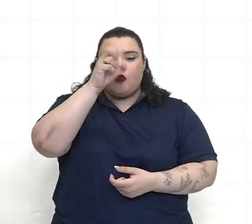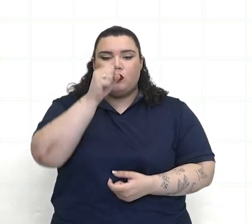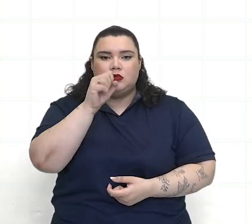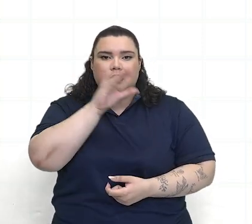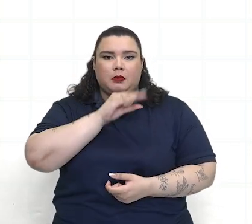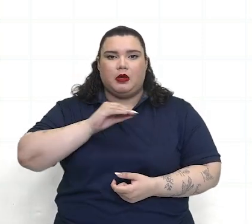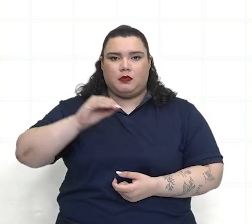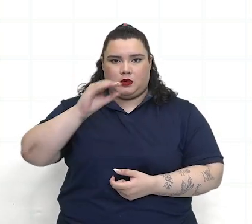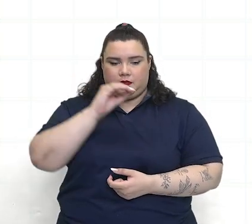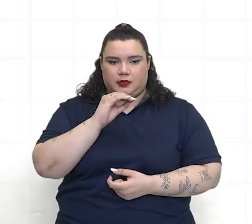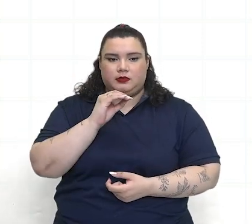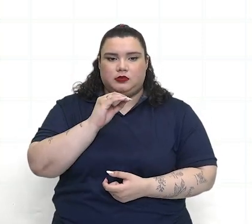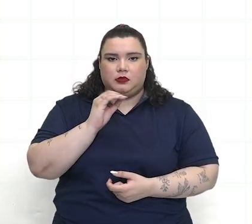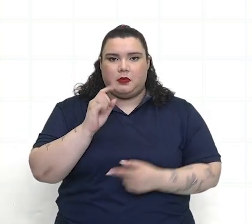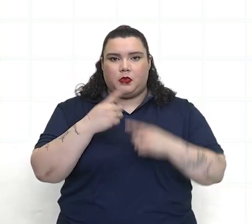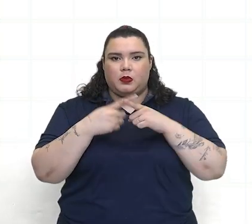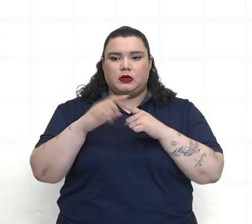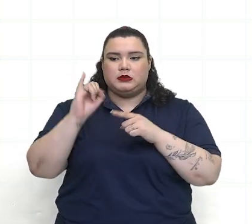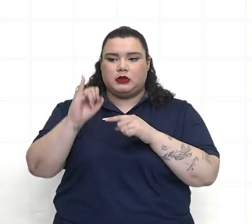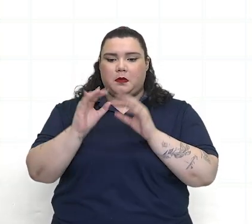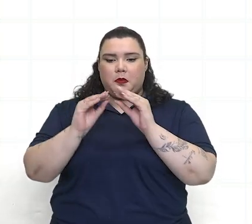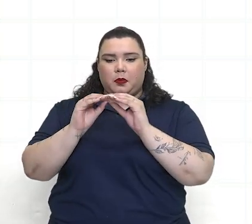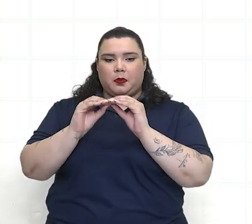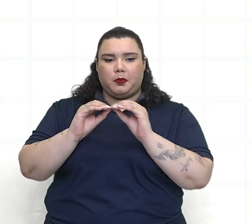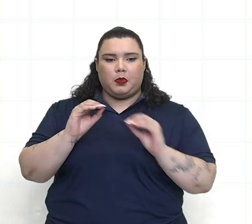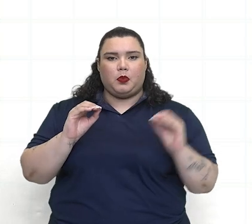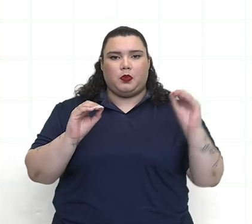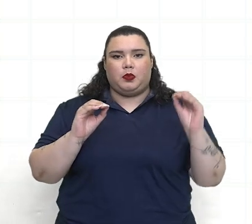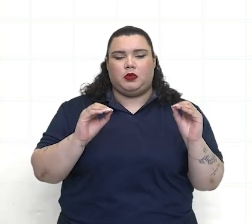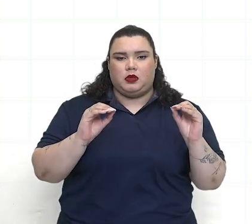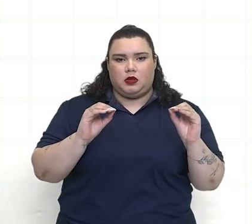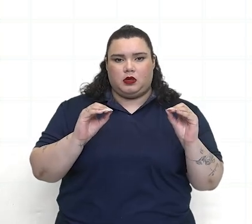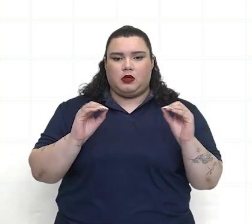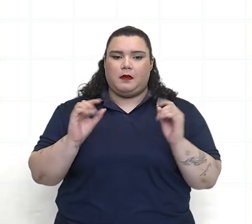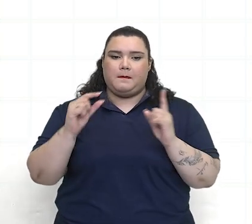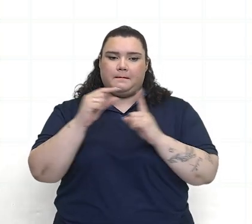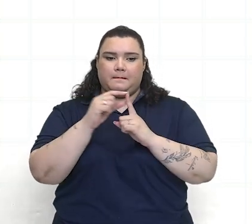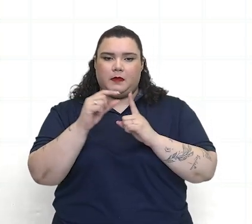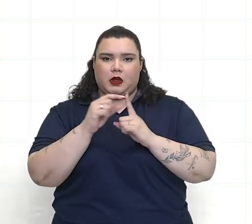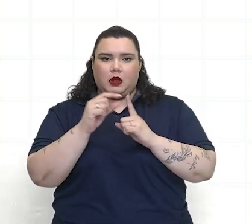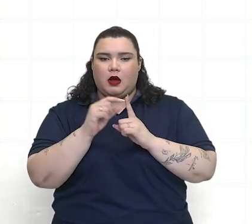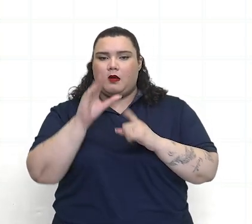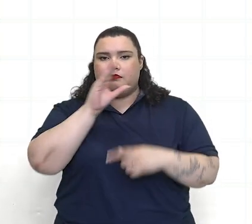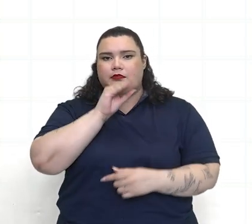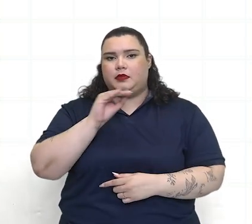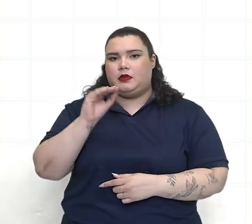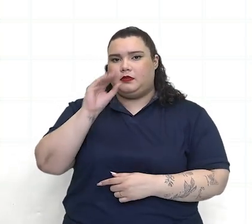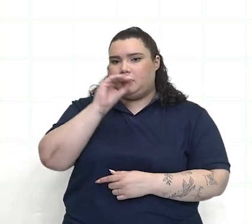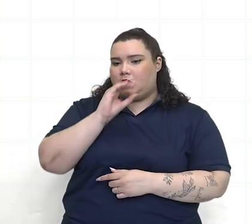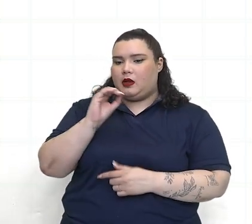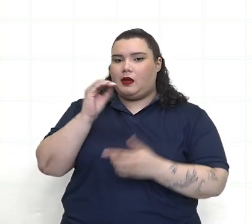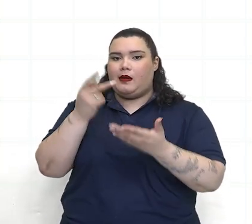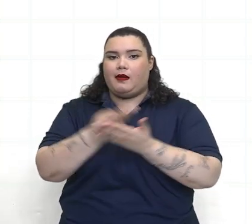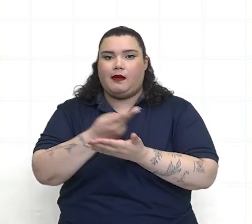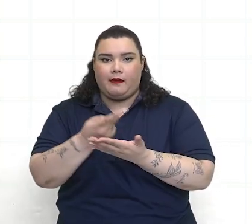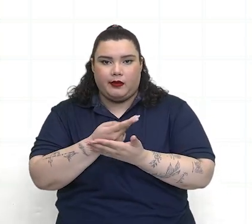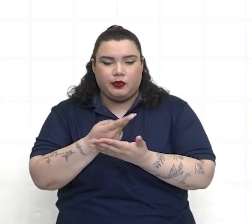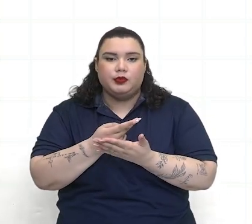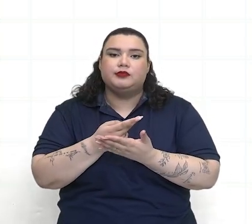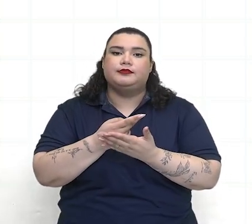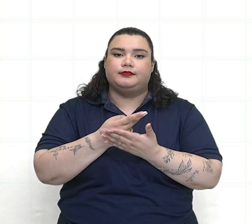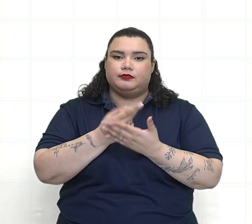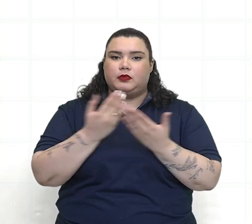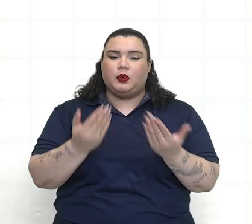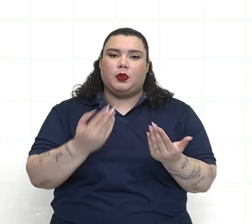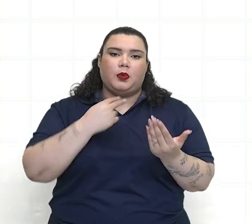pronunciar. Porque se eu deslocar esta sílaba tônica, a palavra será pronunciada de forma incorreta.